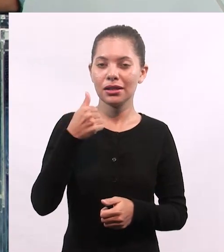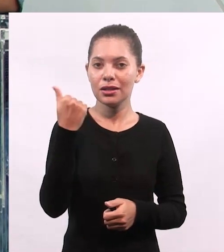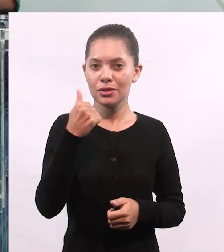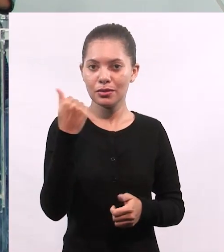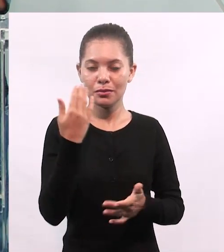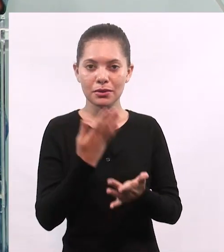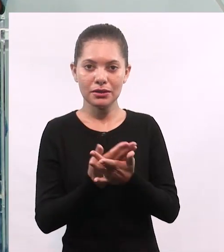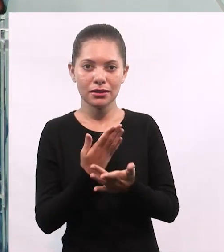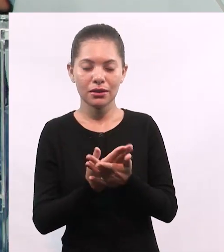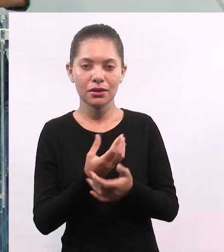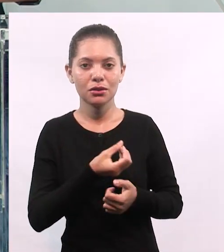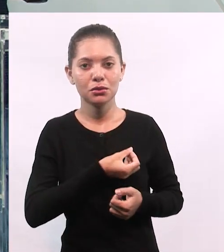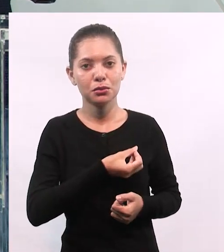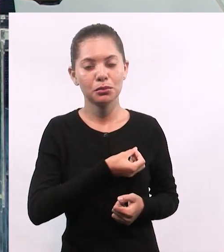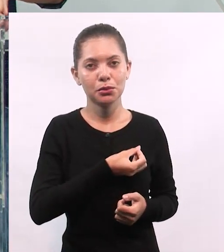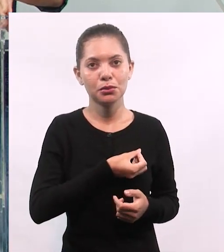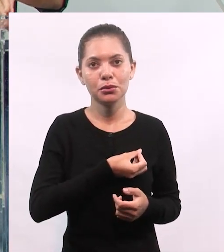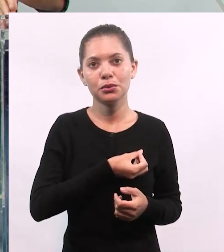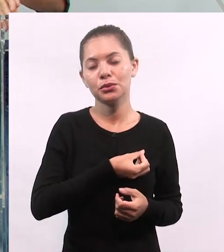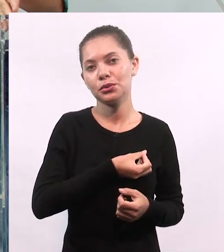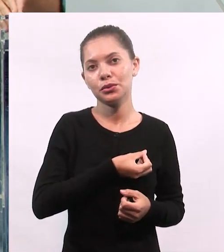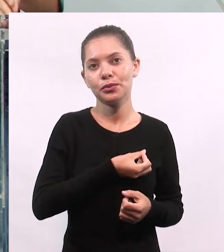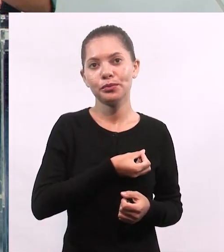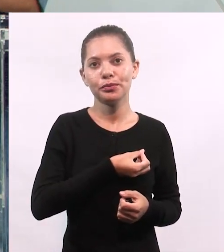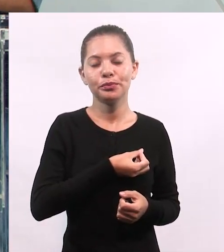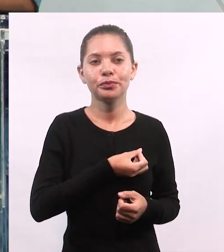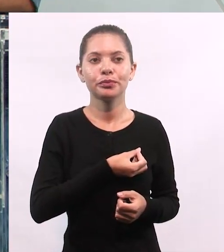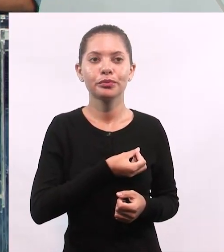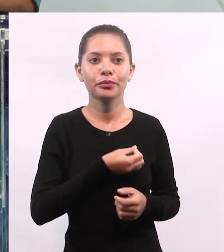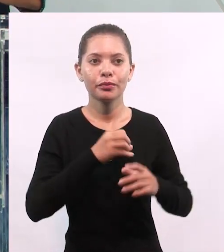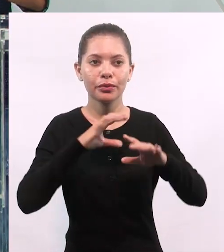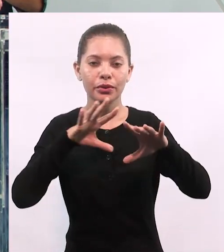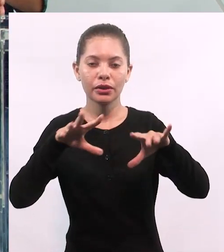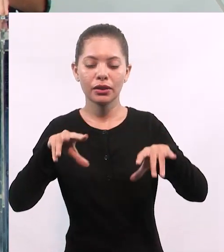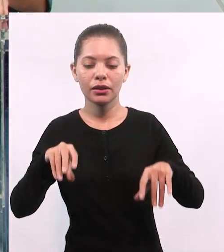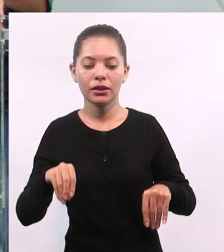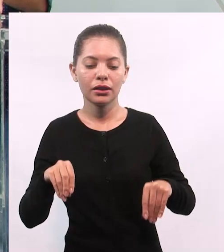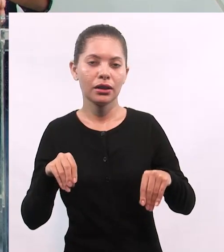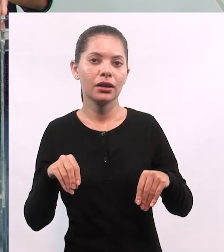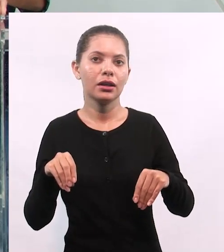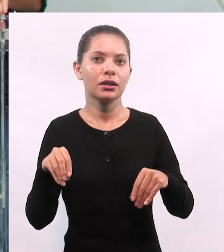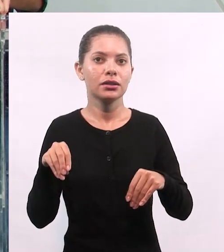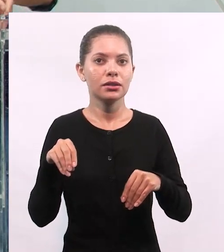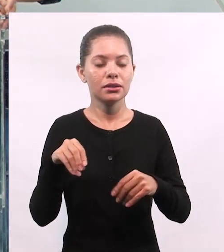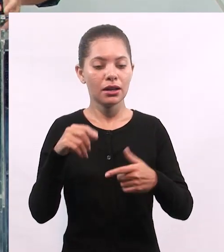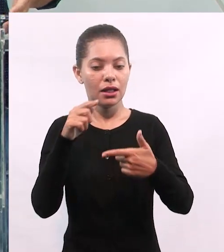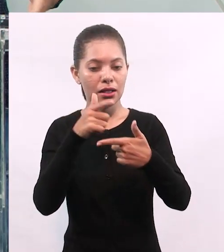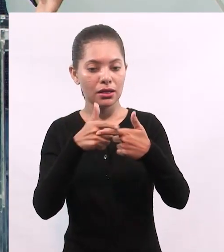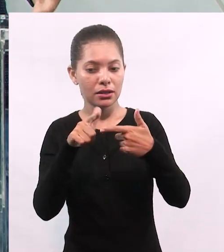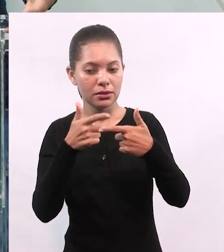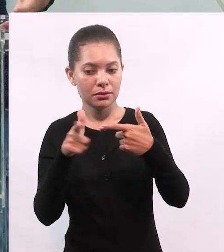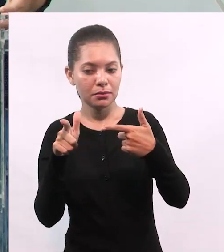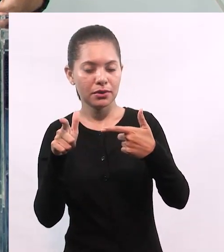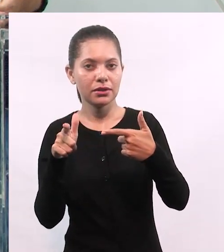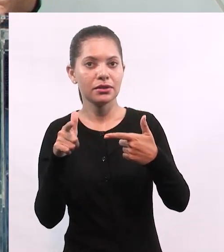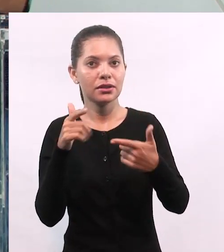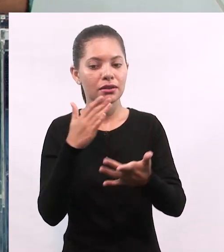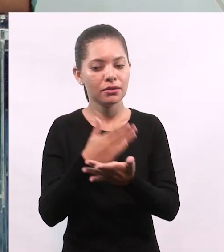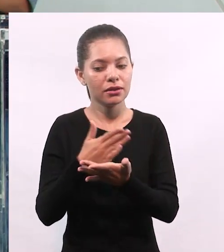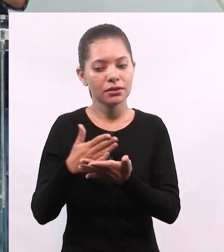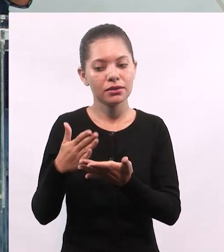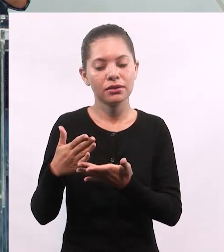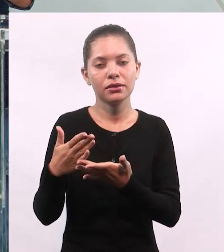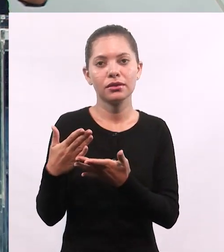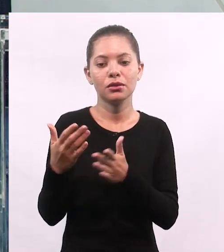eu tenho representações que são, a gente viu, inteiras, decimais, fracionárias, e aí a gente forma um conjunto